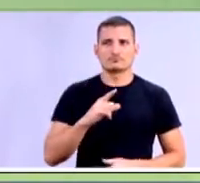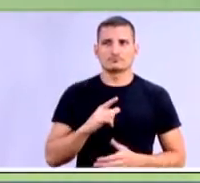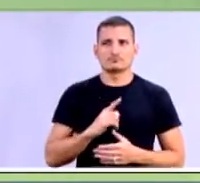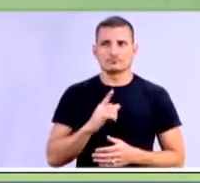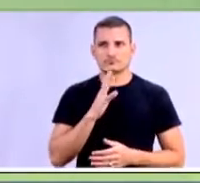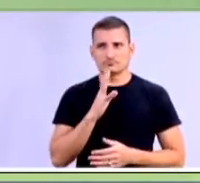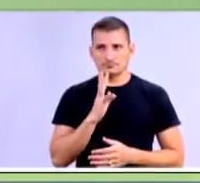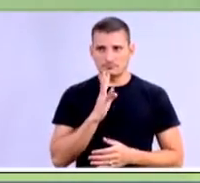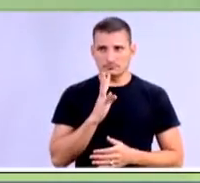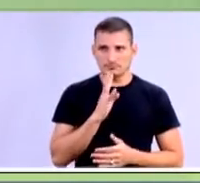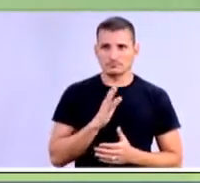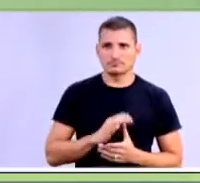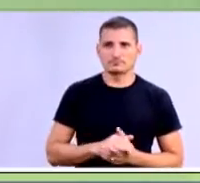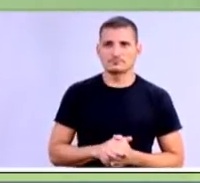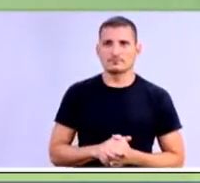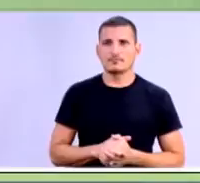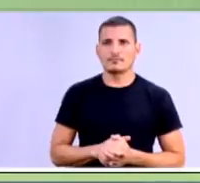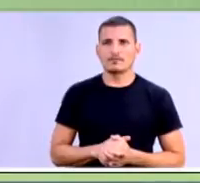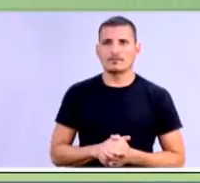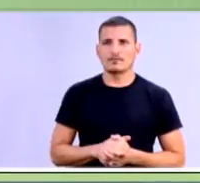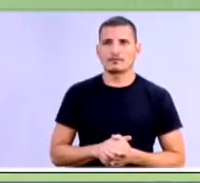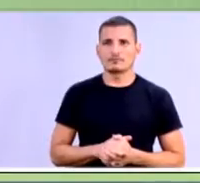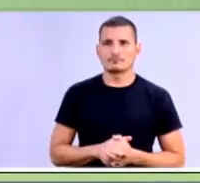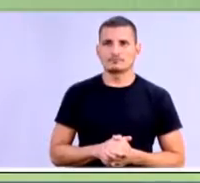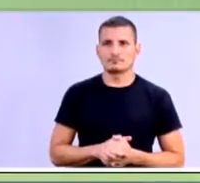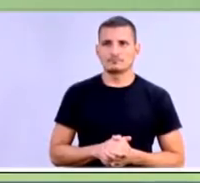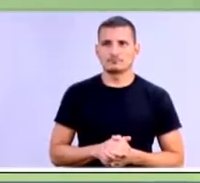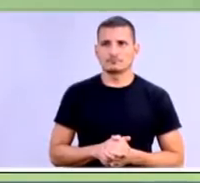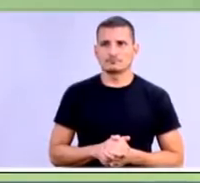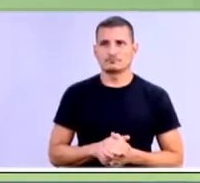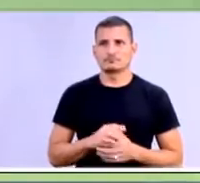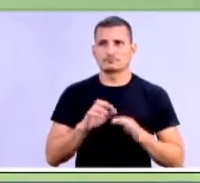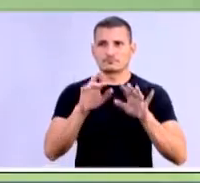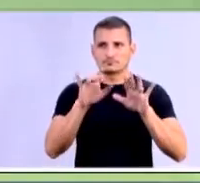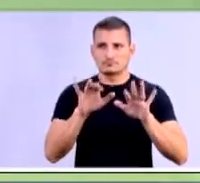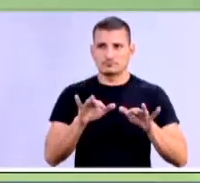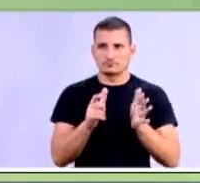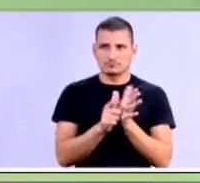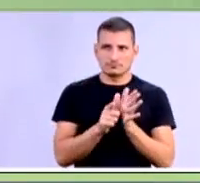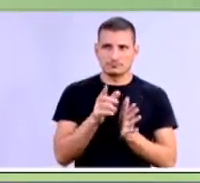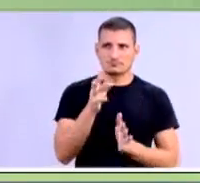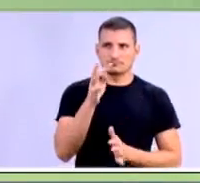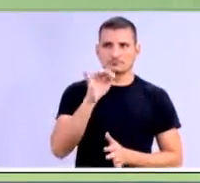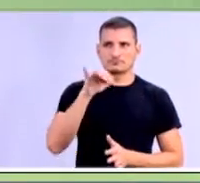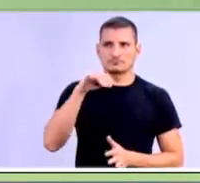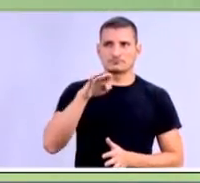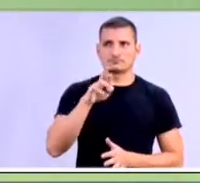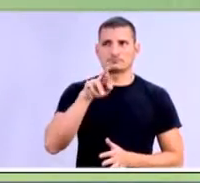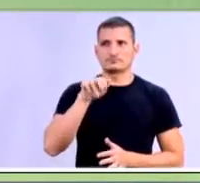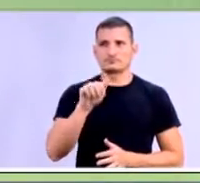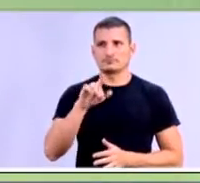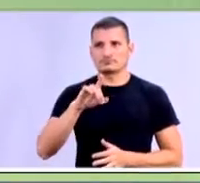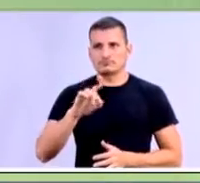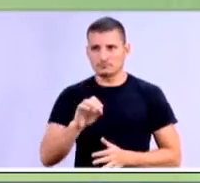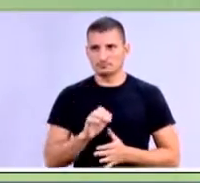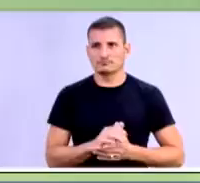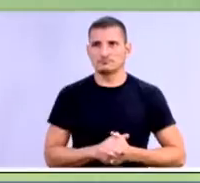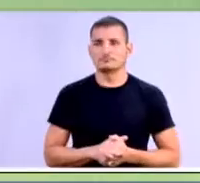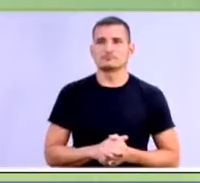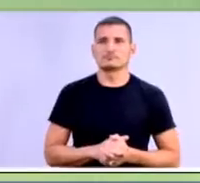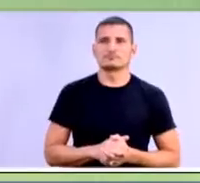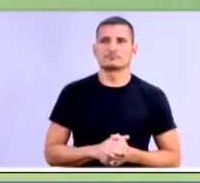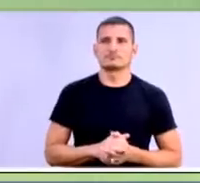esse conhecimento. Deve ser redigido em papel timbrado e